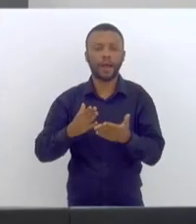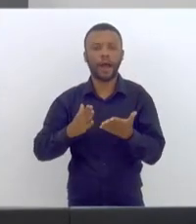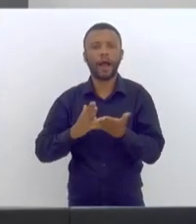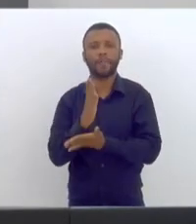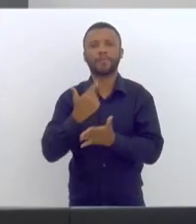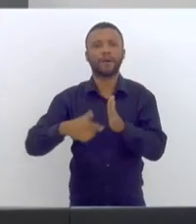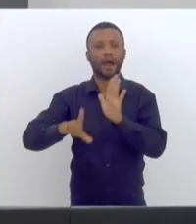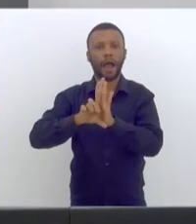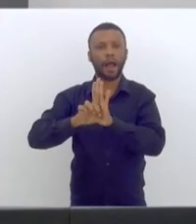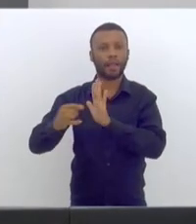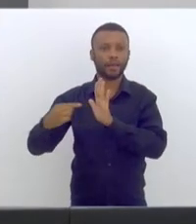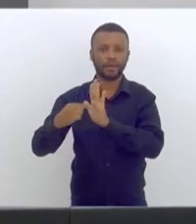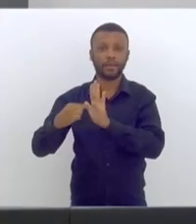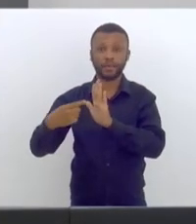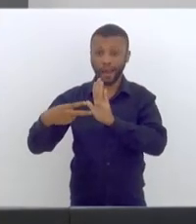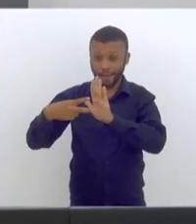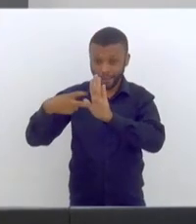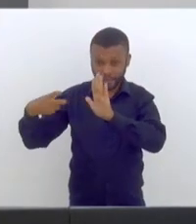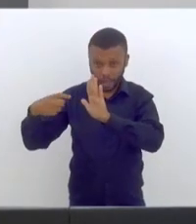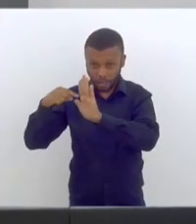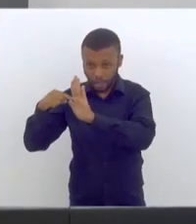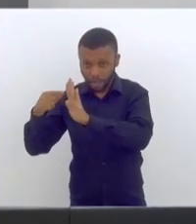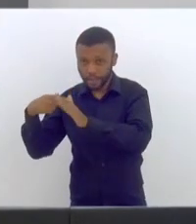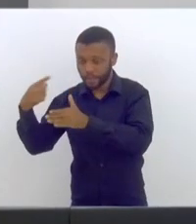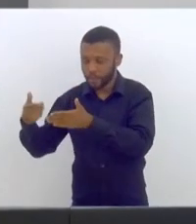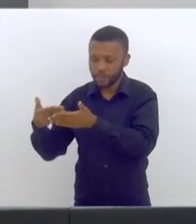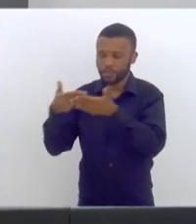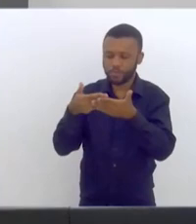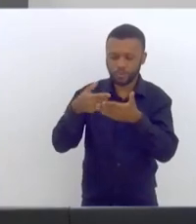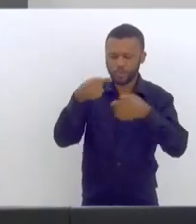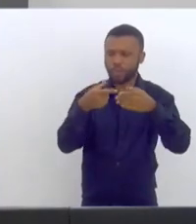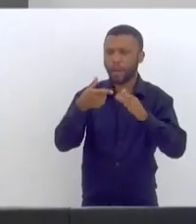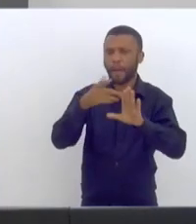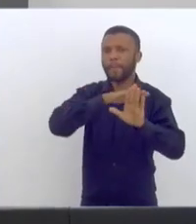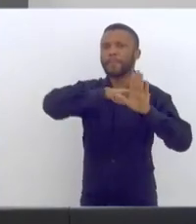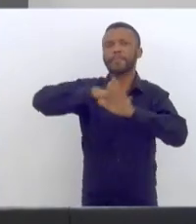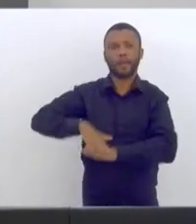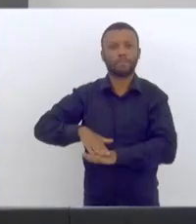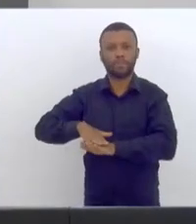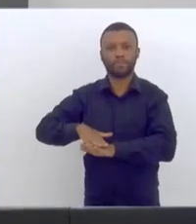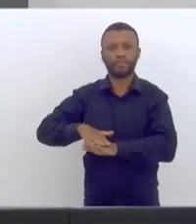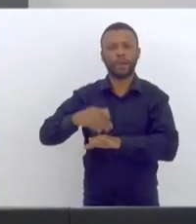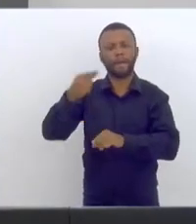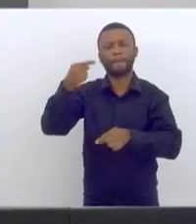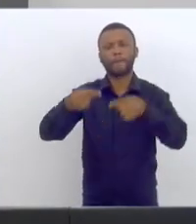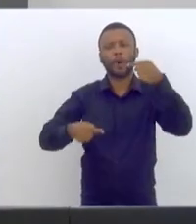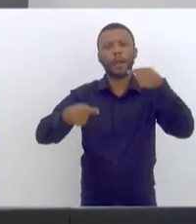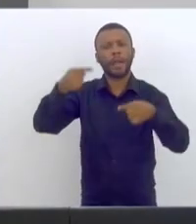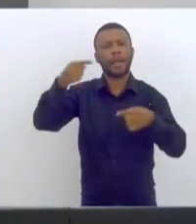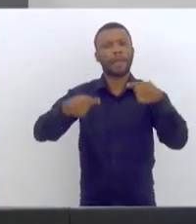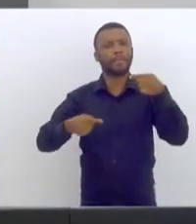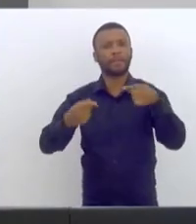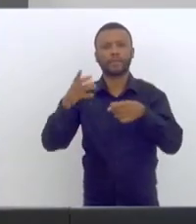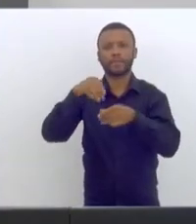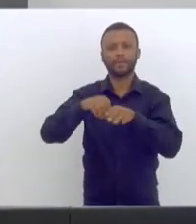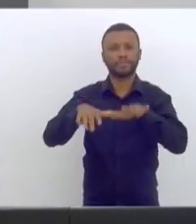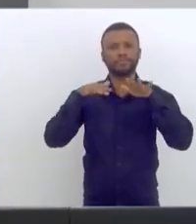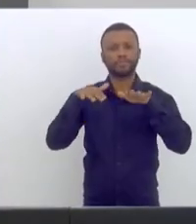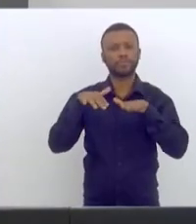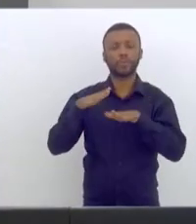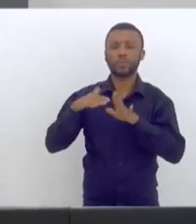lei que foi vetado e a gente derrubou o vento numa outra polêmica imensa em plenário tem tudo na minha memória